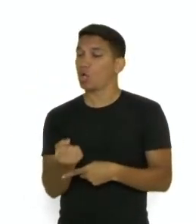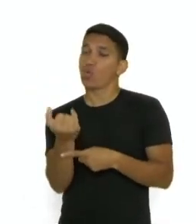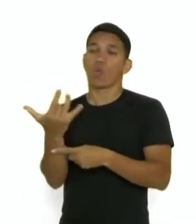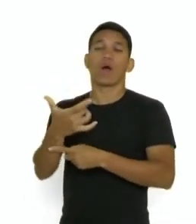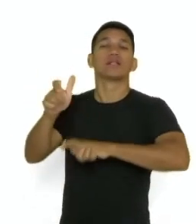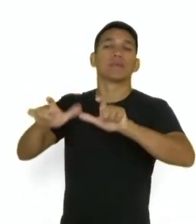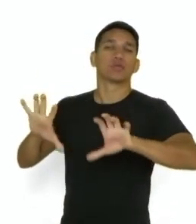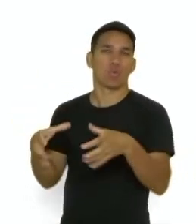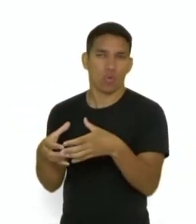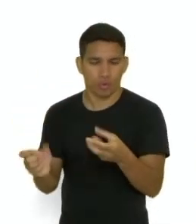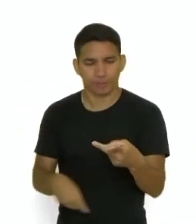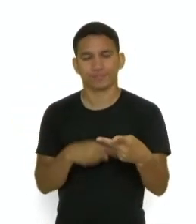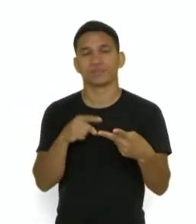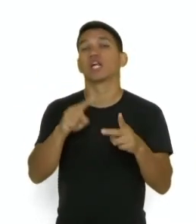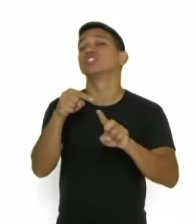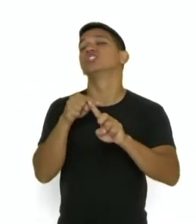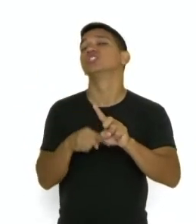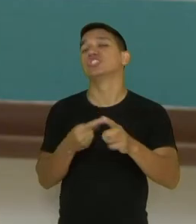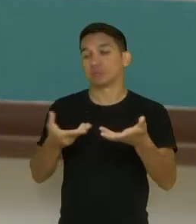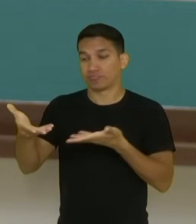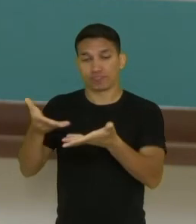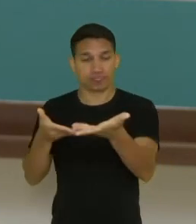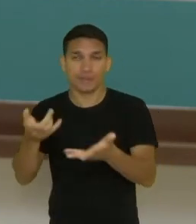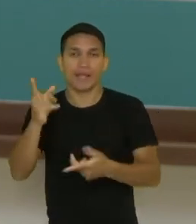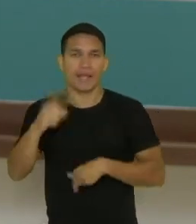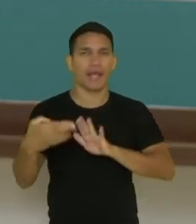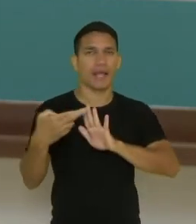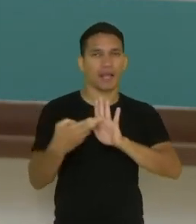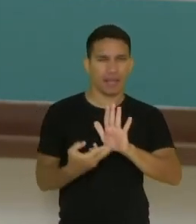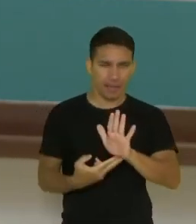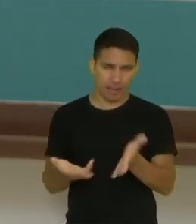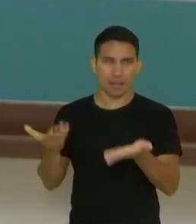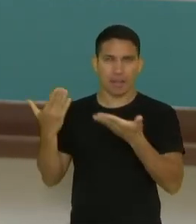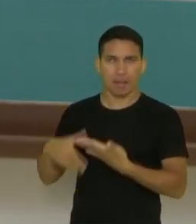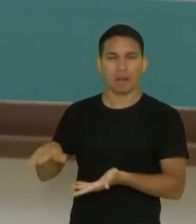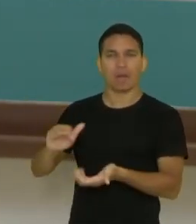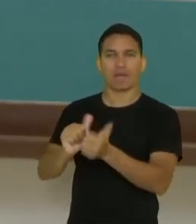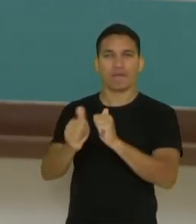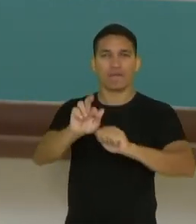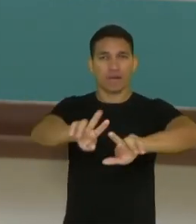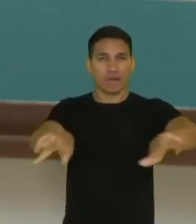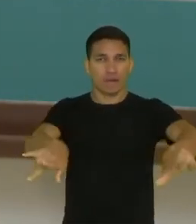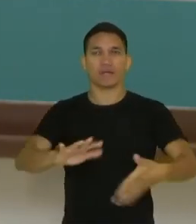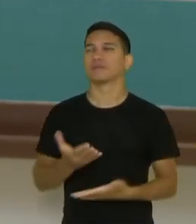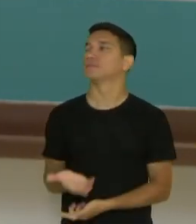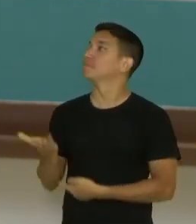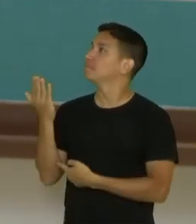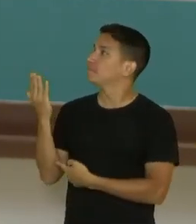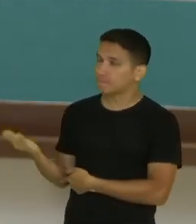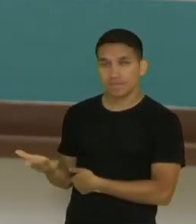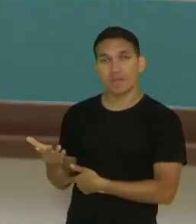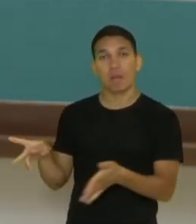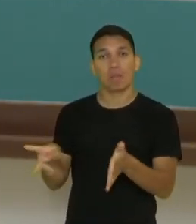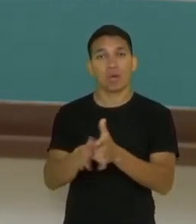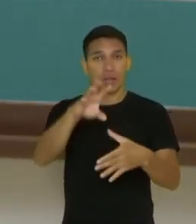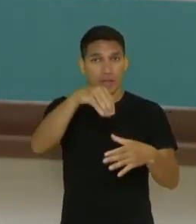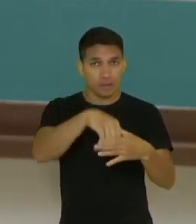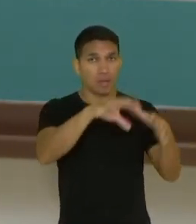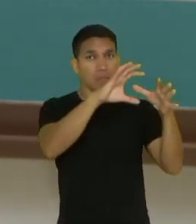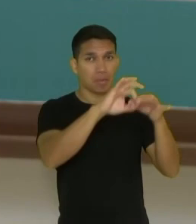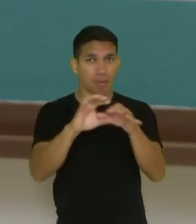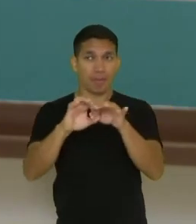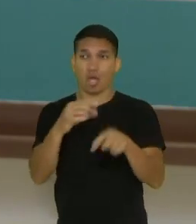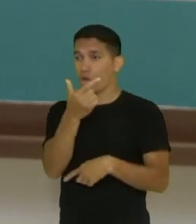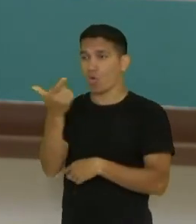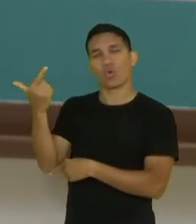jogadores tipo de interação que são as regras dessas modalidades algumas modalidades que são olímpicas e outras